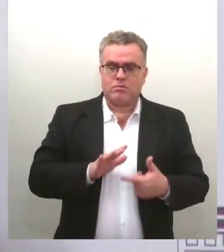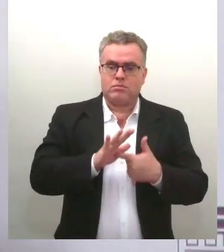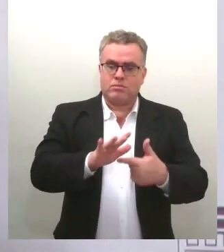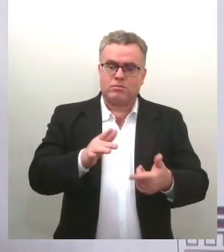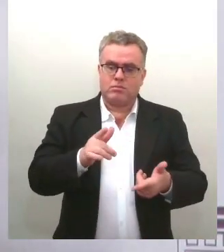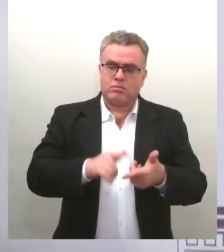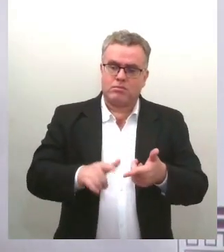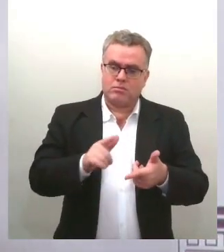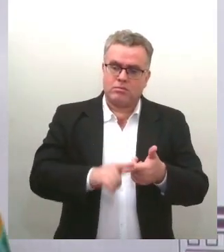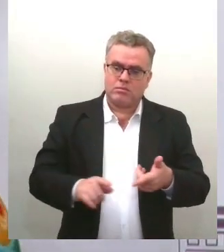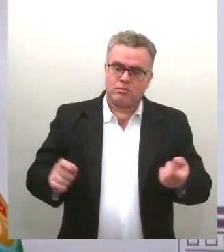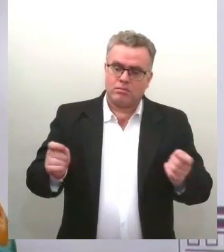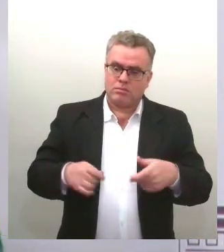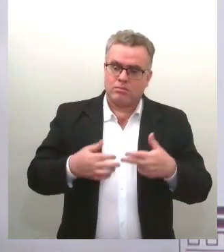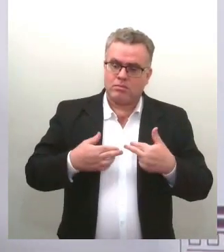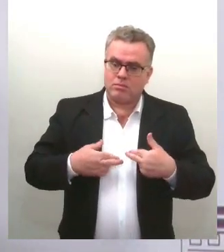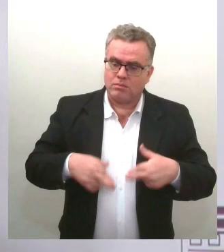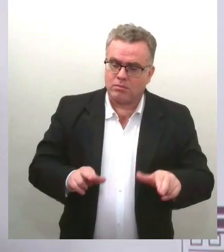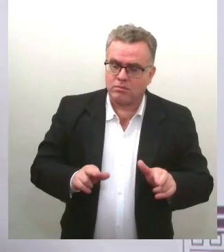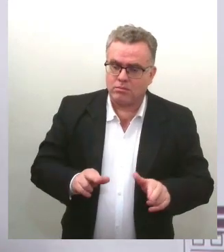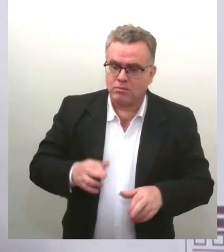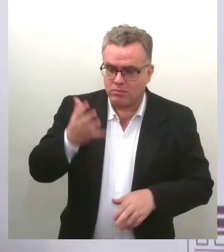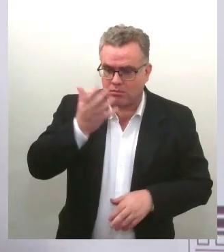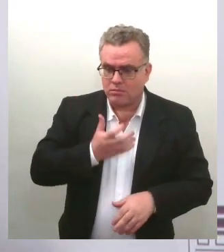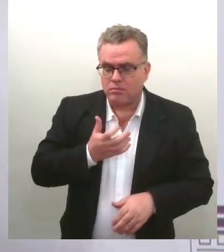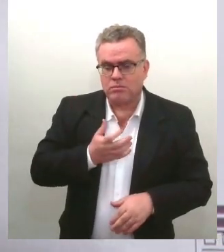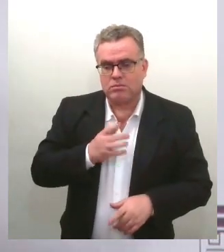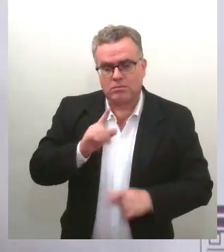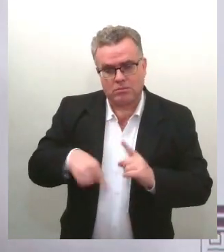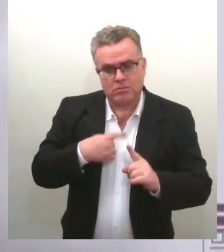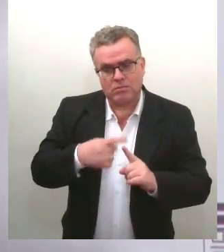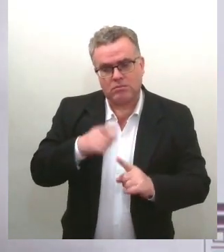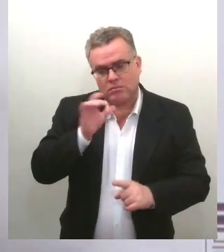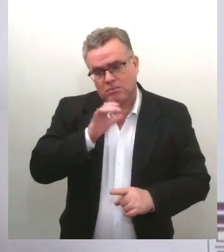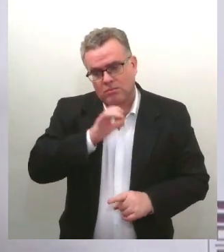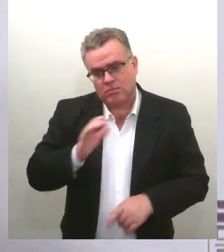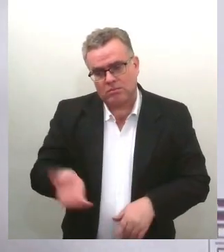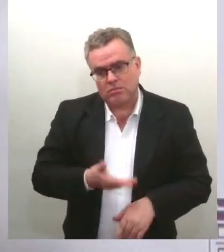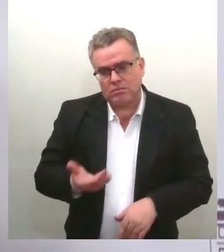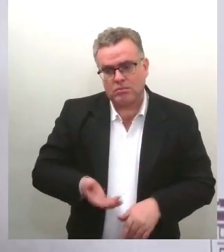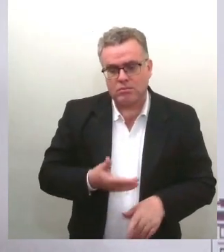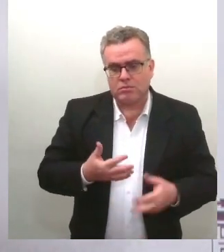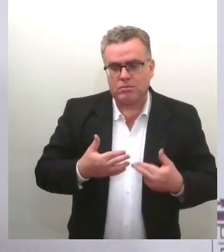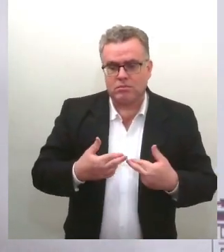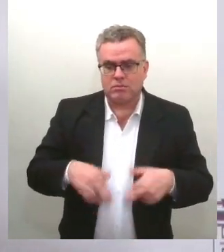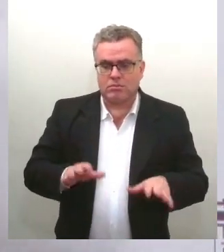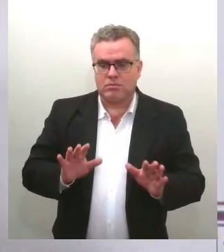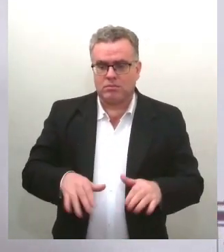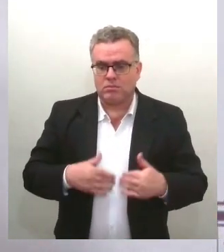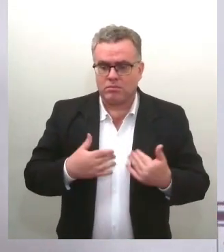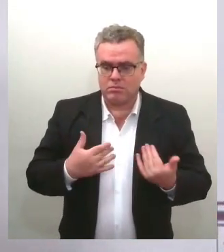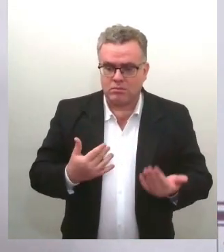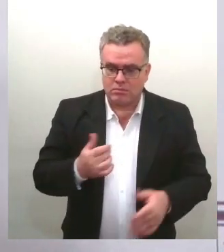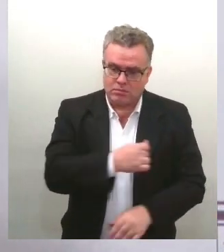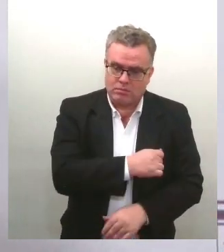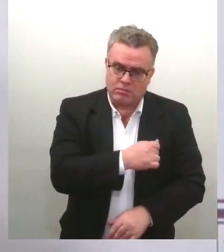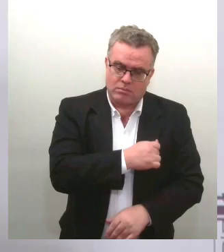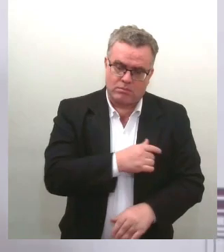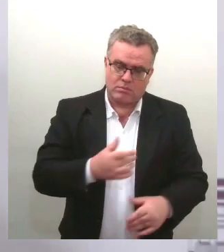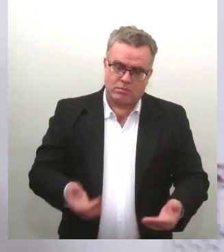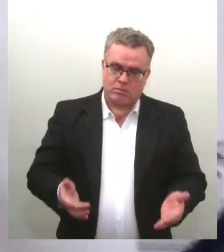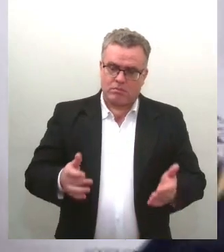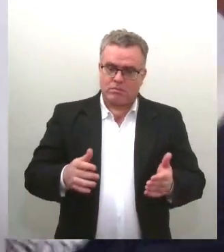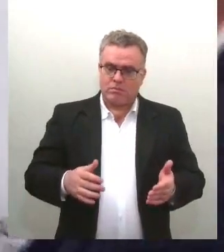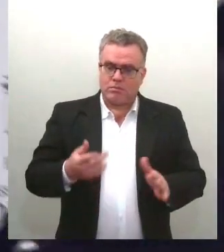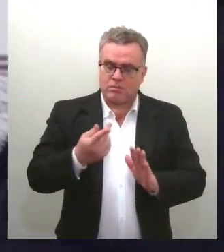celeridade maior na resolução dos problemas. Mas quando eu soube que é do projeto, fico muito feliz, porque a juventude, né,